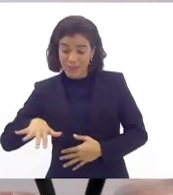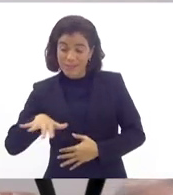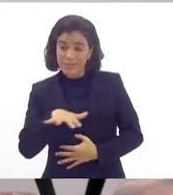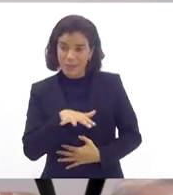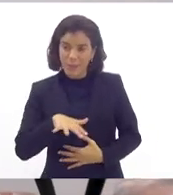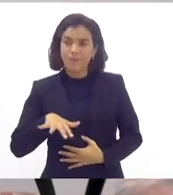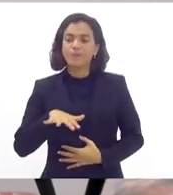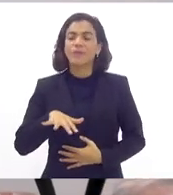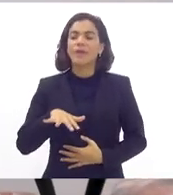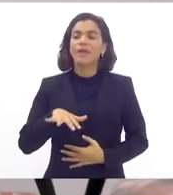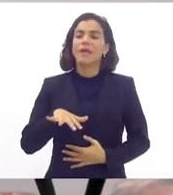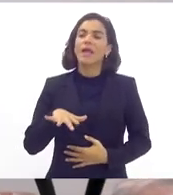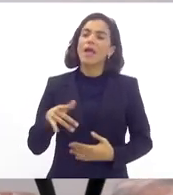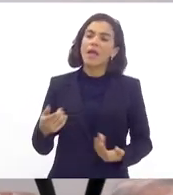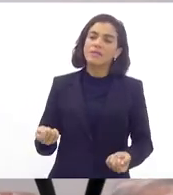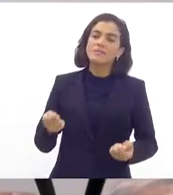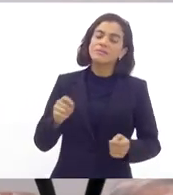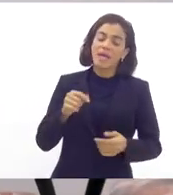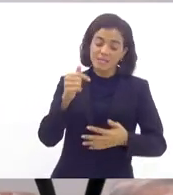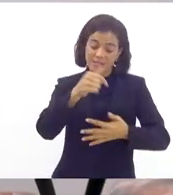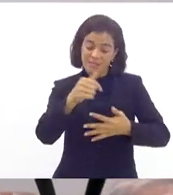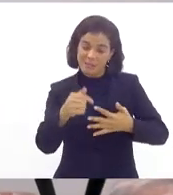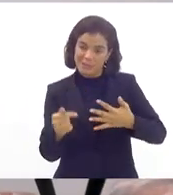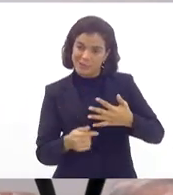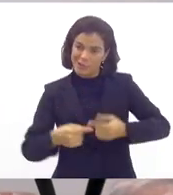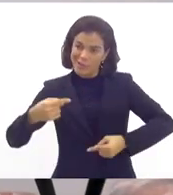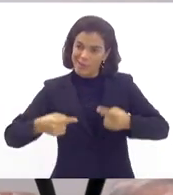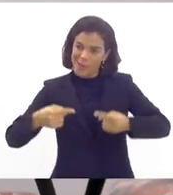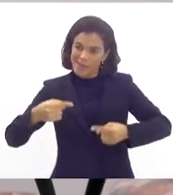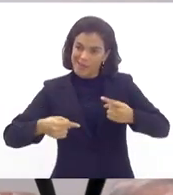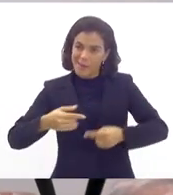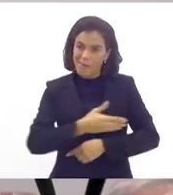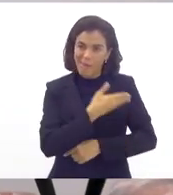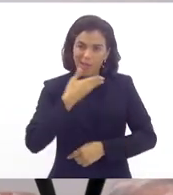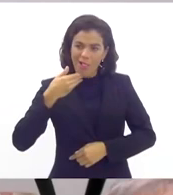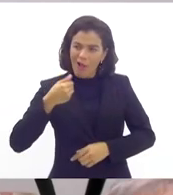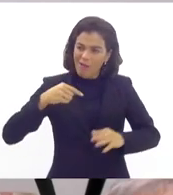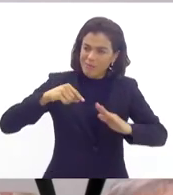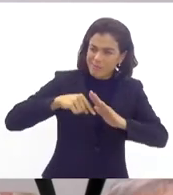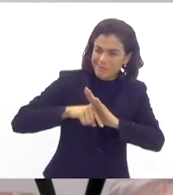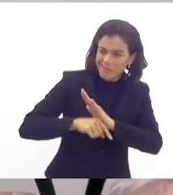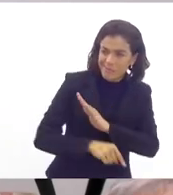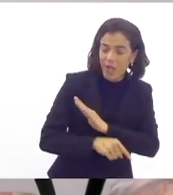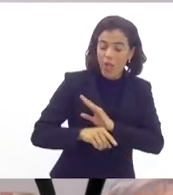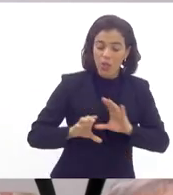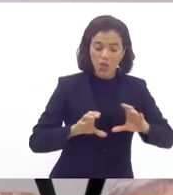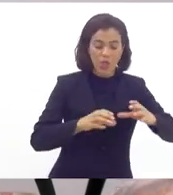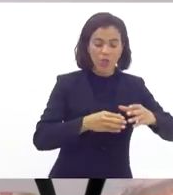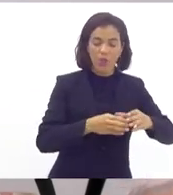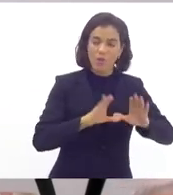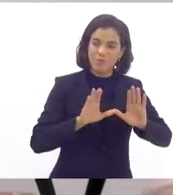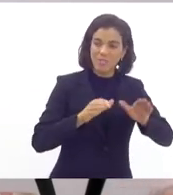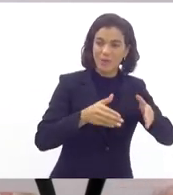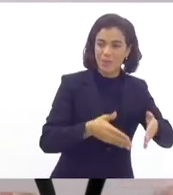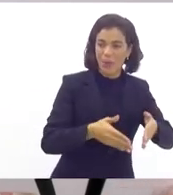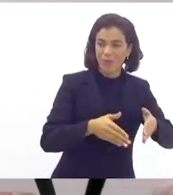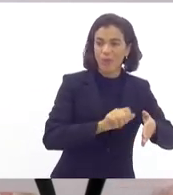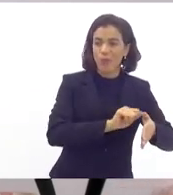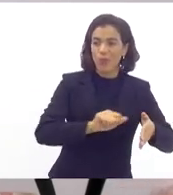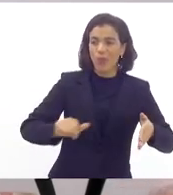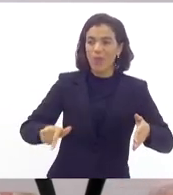mais objetiva seria se essas questões não seriam melhor debatidas e melhor aprofundadas em comissões próprias, em vez de um